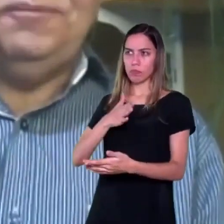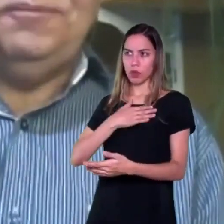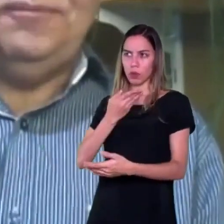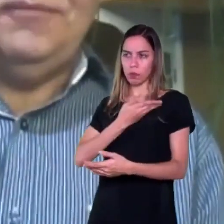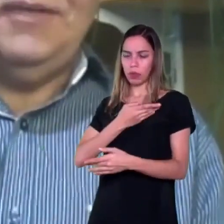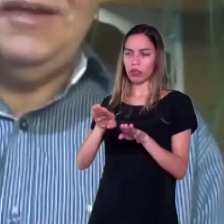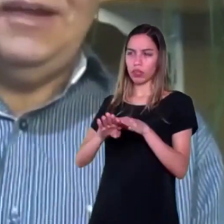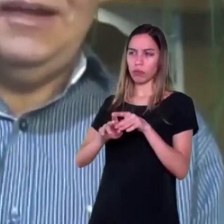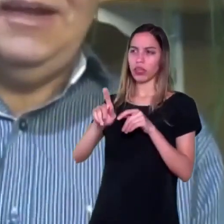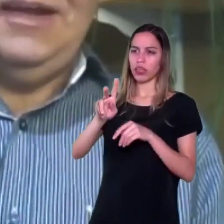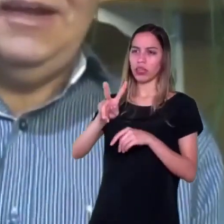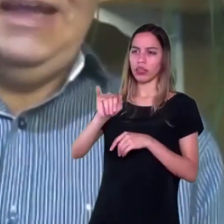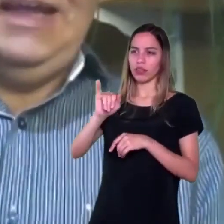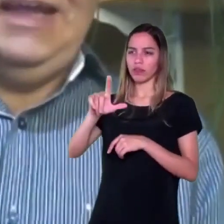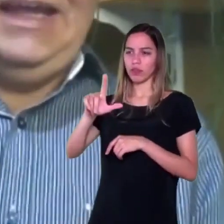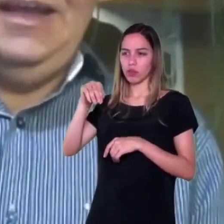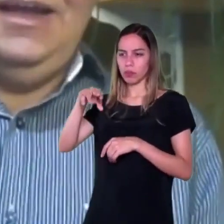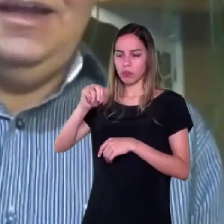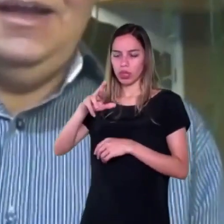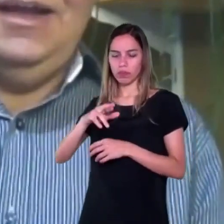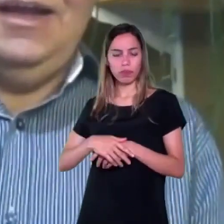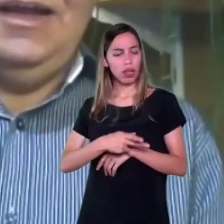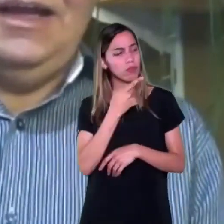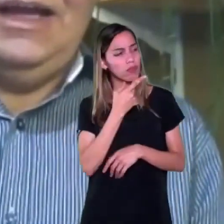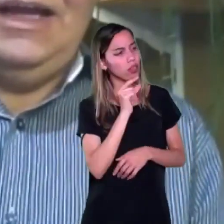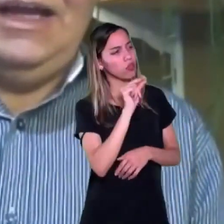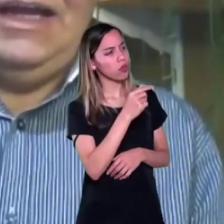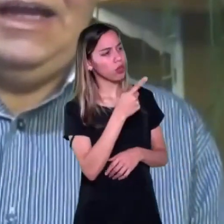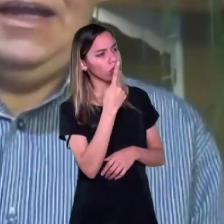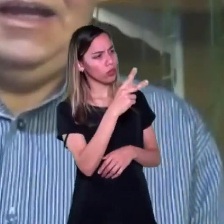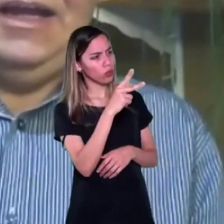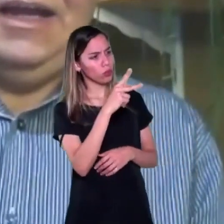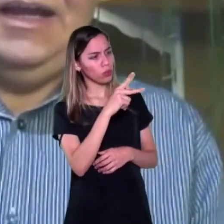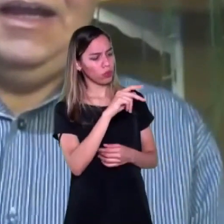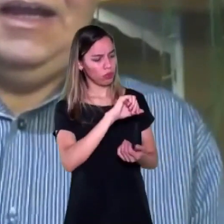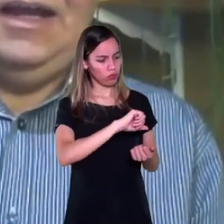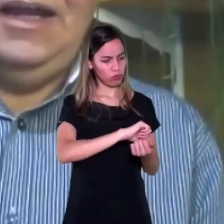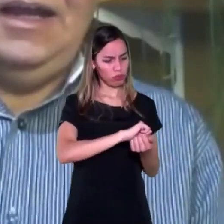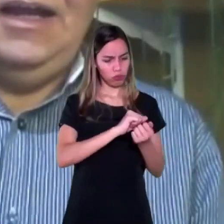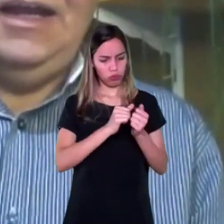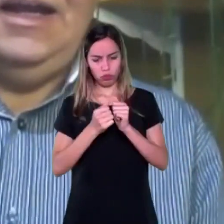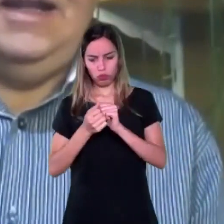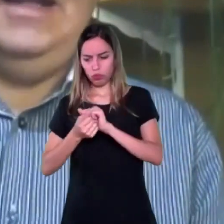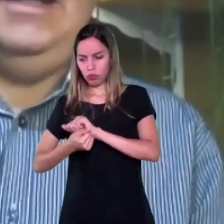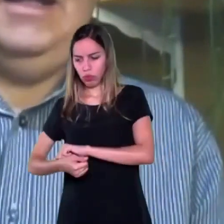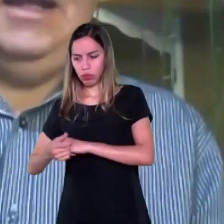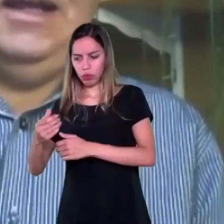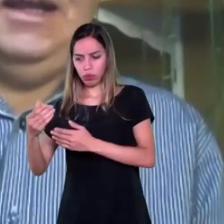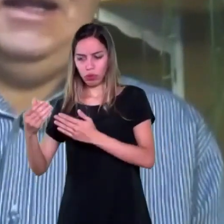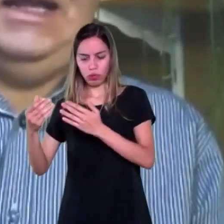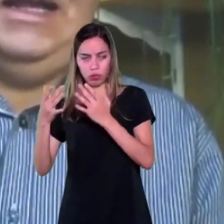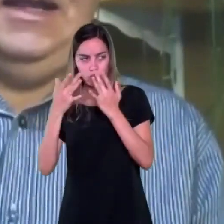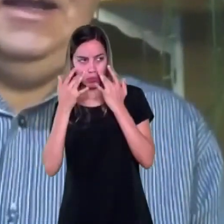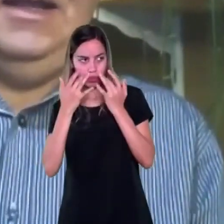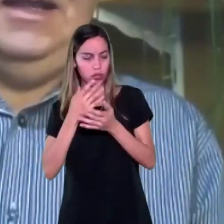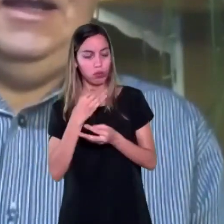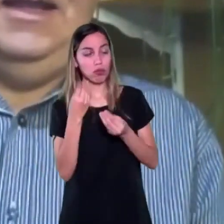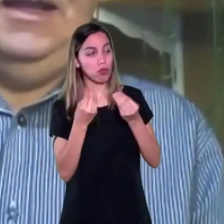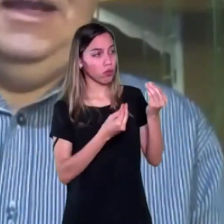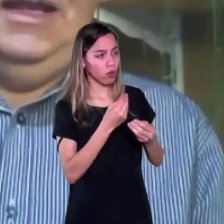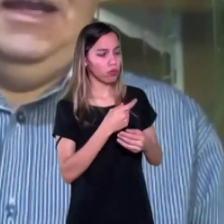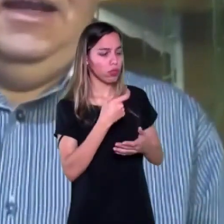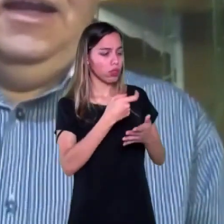dirigimos. Fala um pouquinho dessa transição aí, né? Saindo do livro para o palco, desse